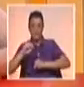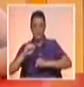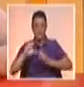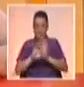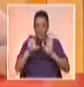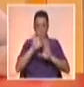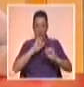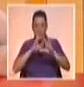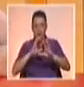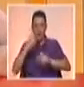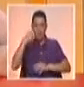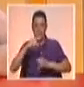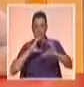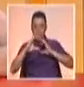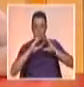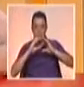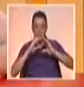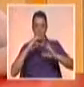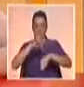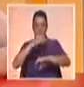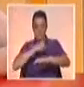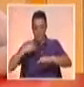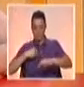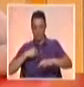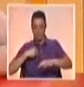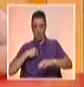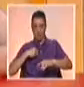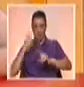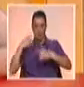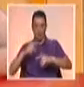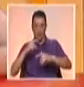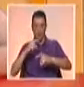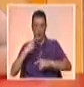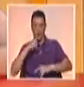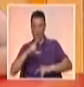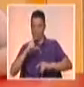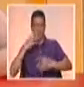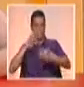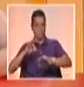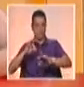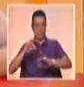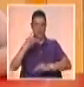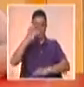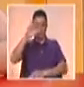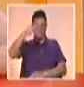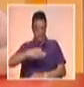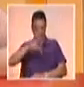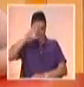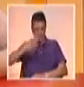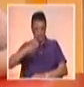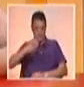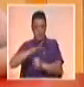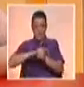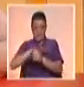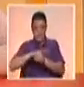melhores condições, a ter uma comunicação com o médico na sua língua natural ou naquela língua que ele domina. E isso, pelo menos que eu saiba, e situações